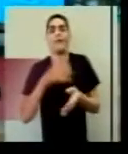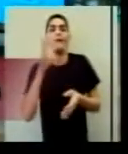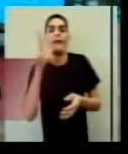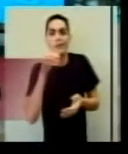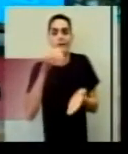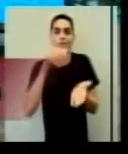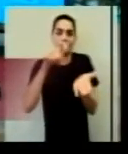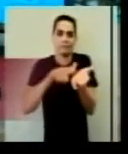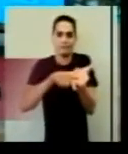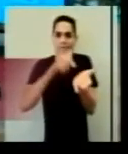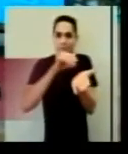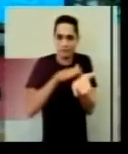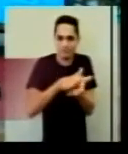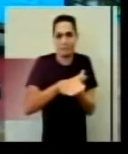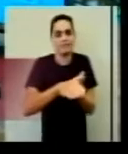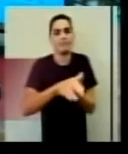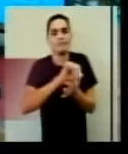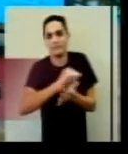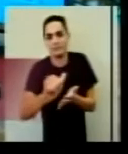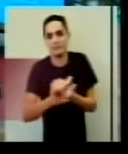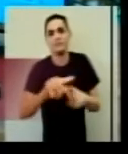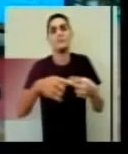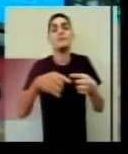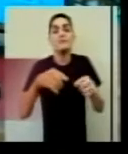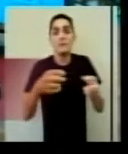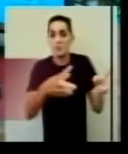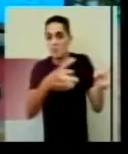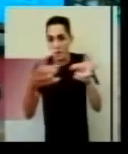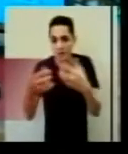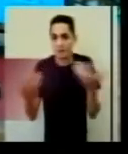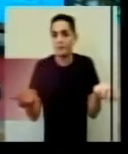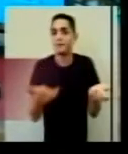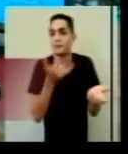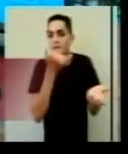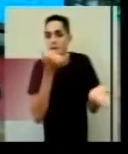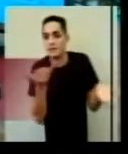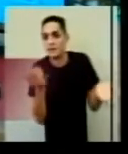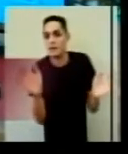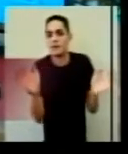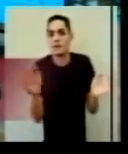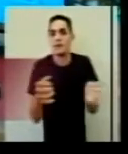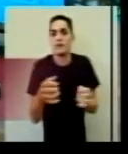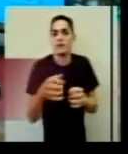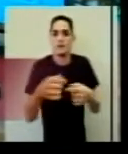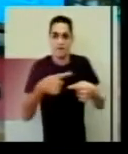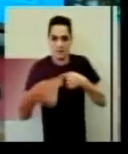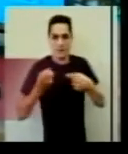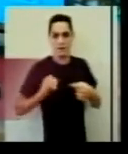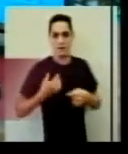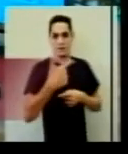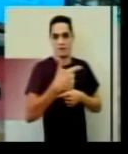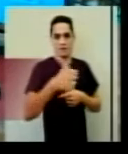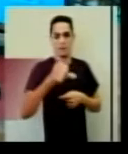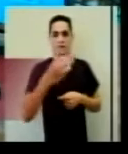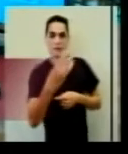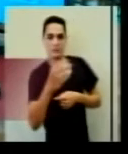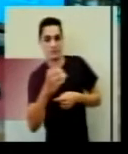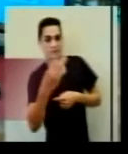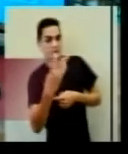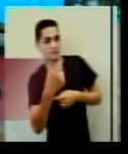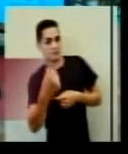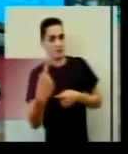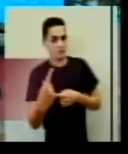desses resultados, né? Então, a gente nota também que na semana